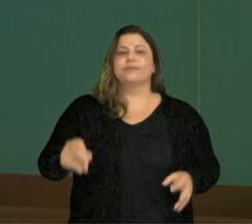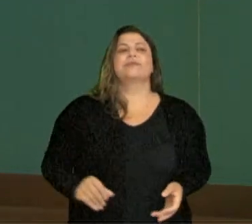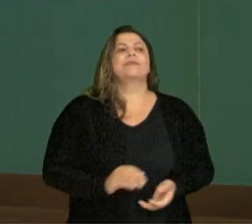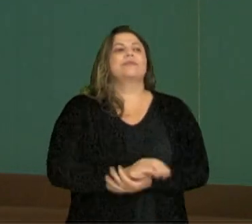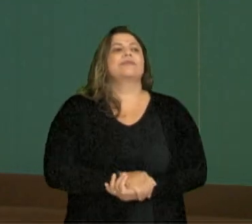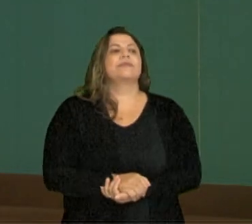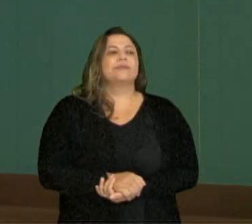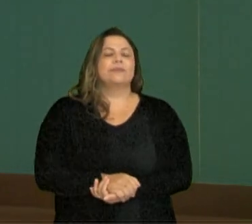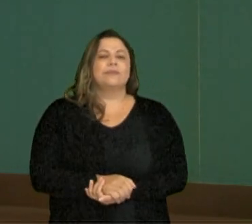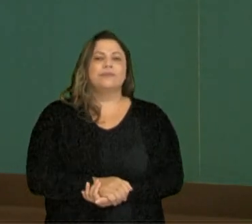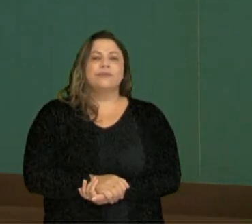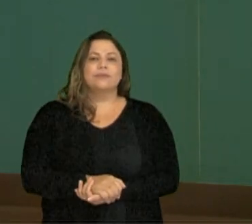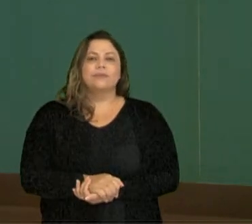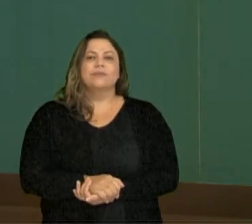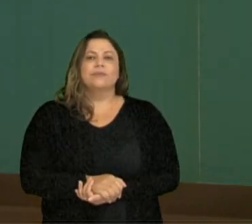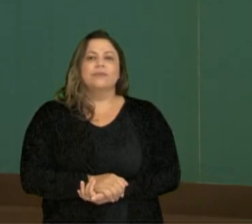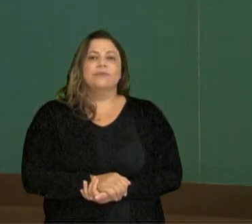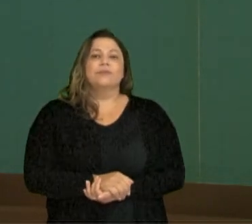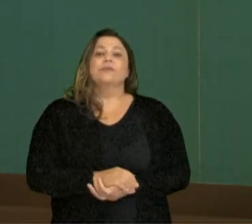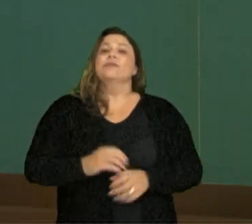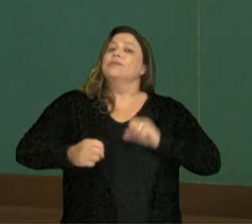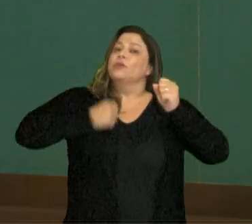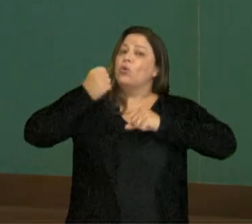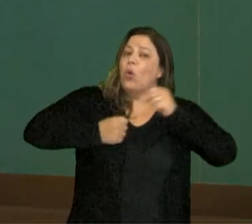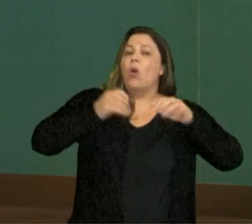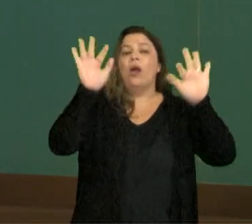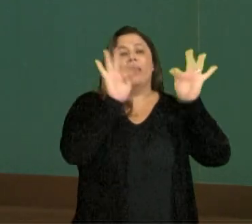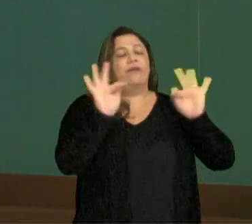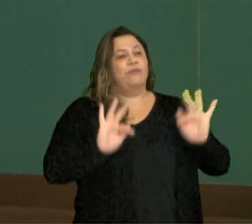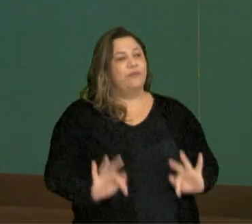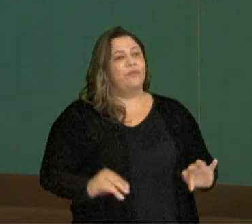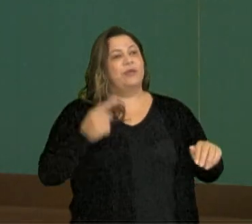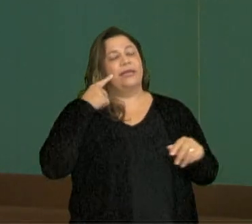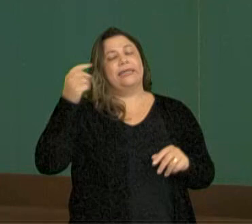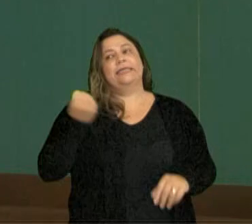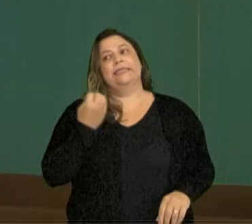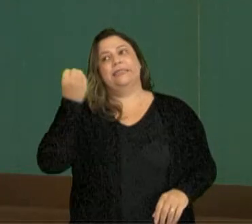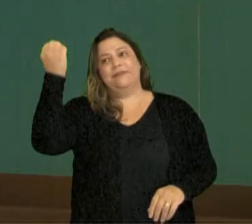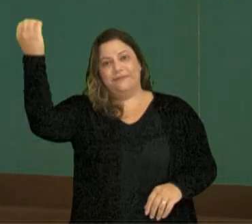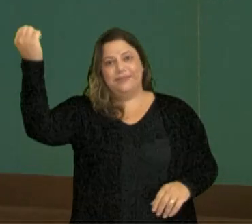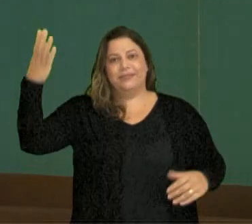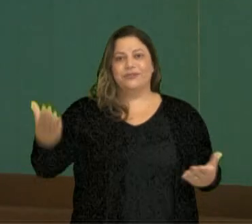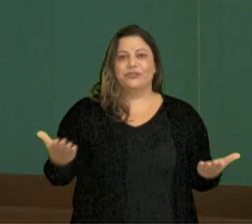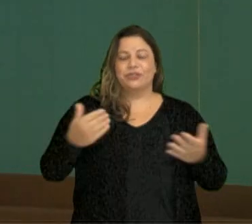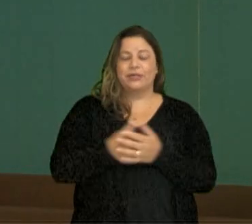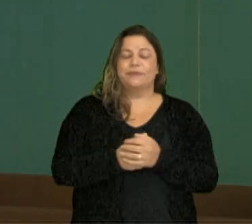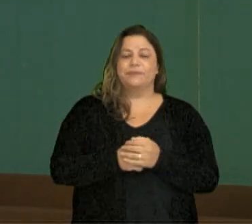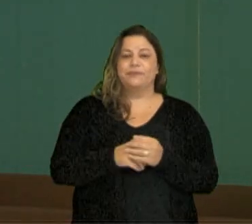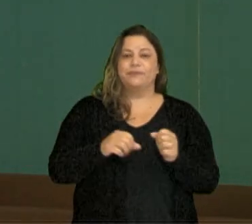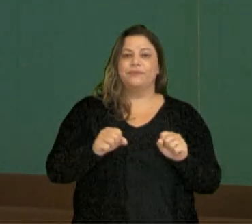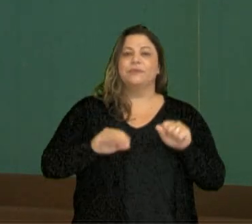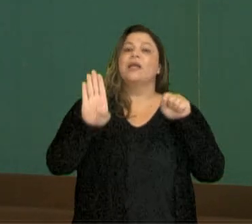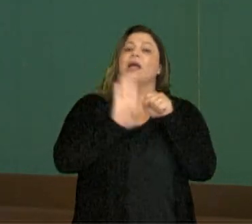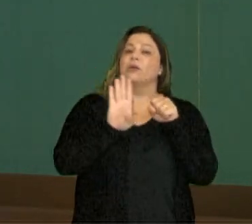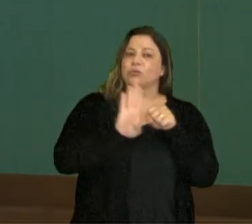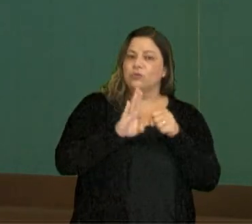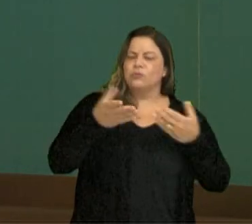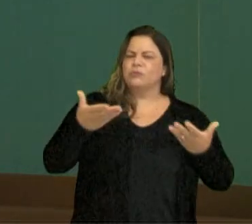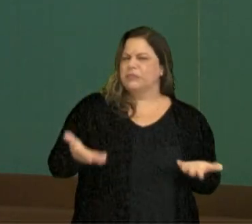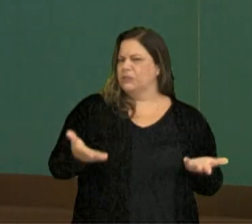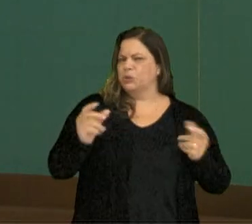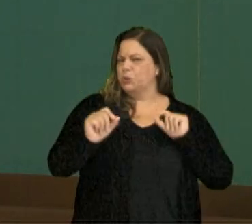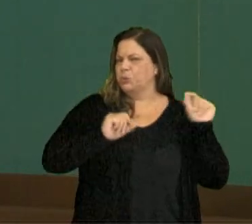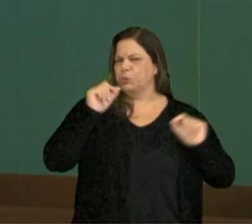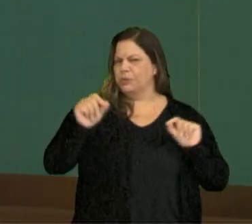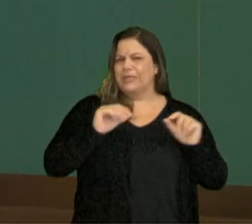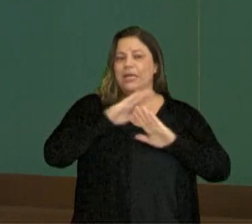run, correr, happy, feliz, né? Estar feliz. E travel, viajar. E o substantivo, num,